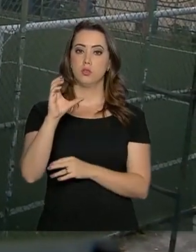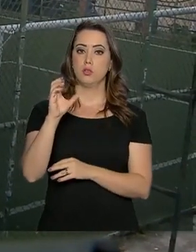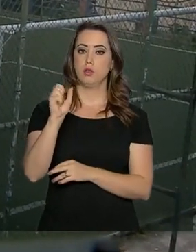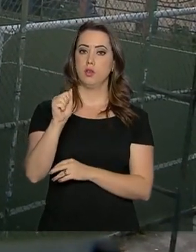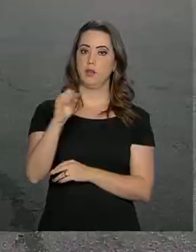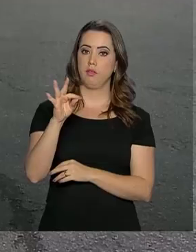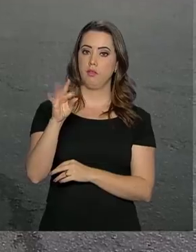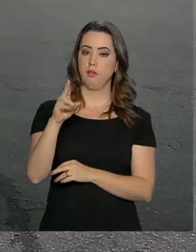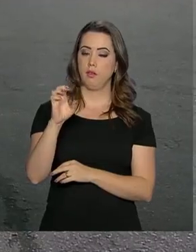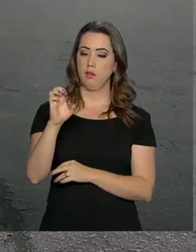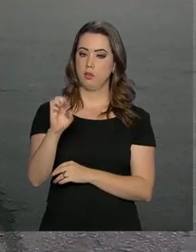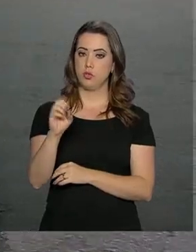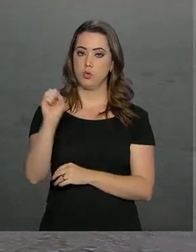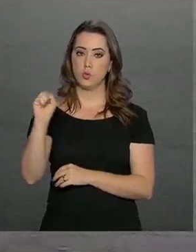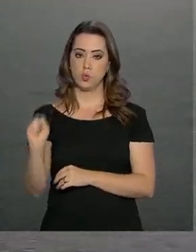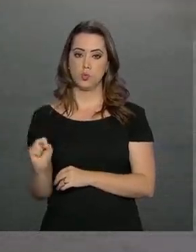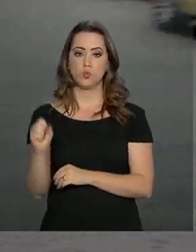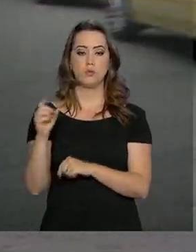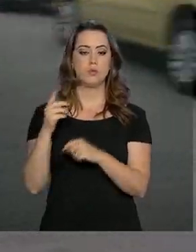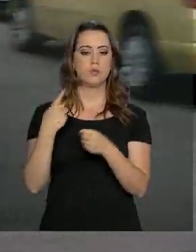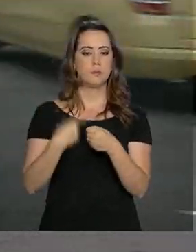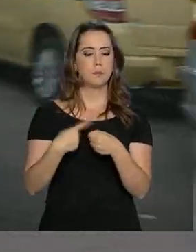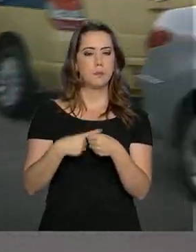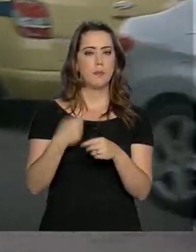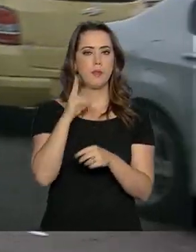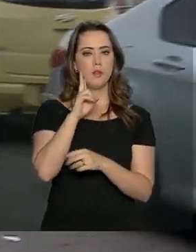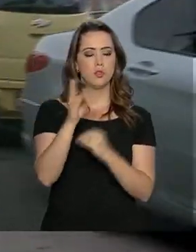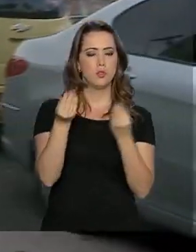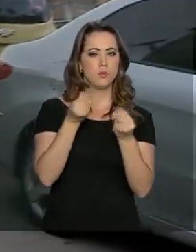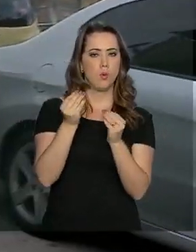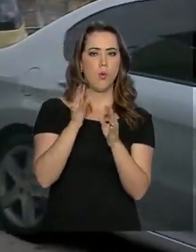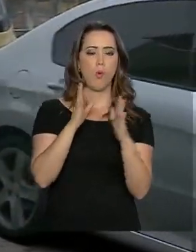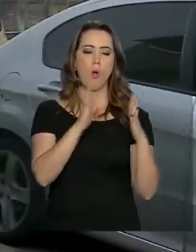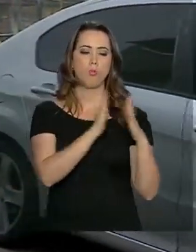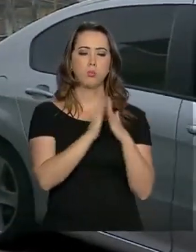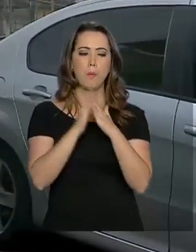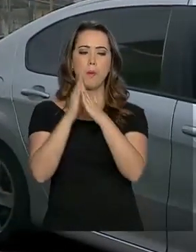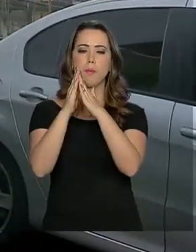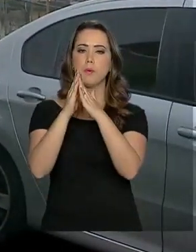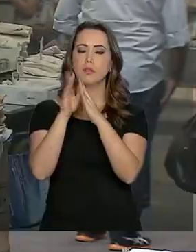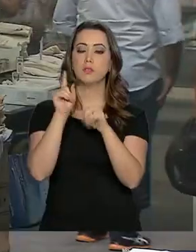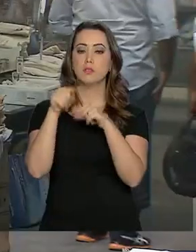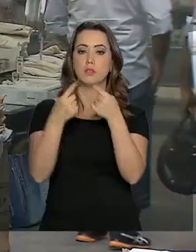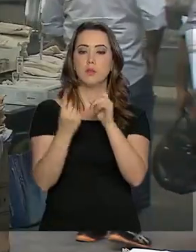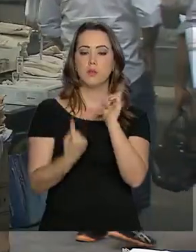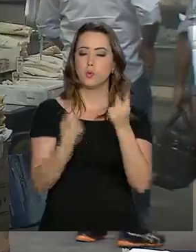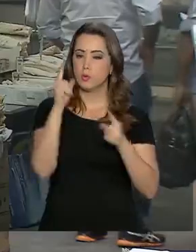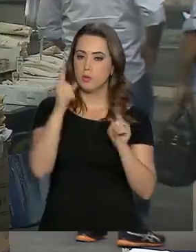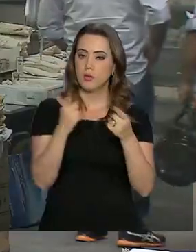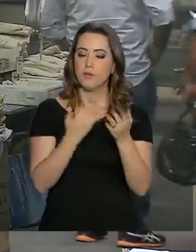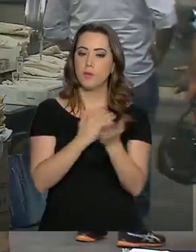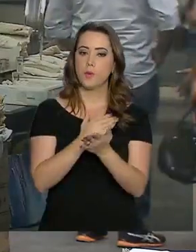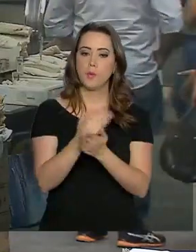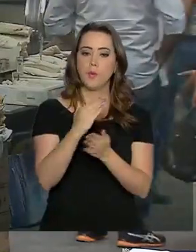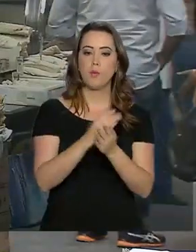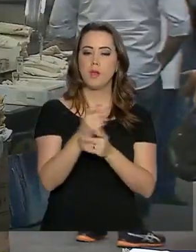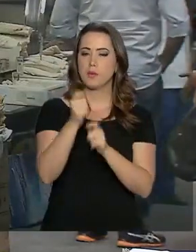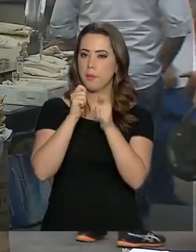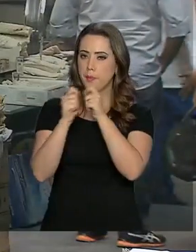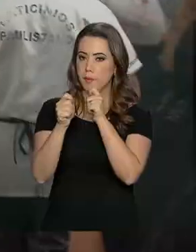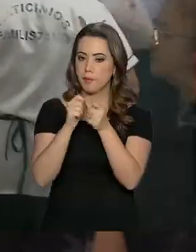da cidade. Nessa etapa foi analisada a estrutura urbana e depois do carnaval vão ser feitas